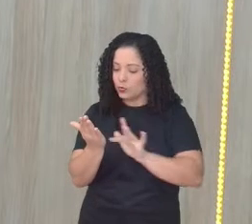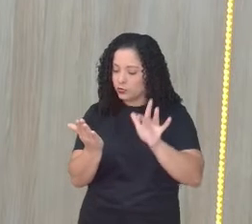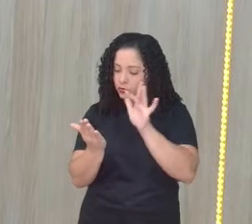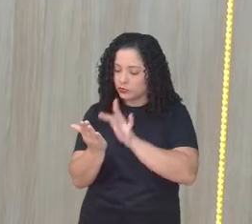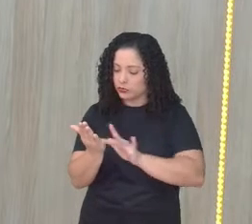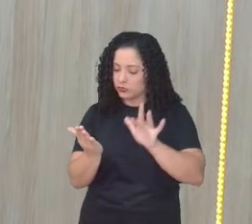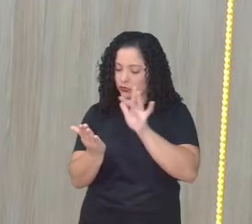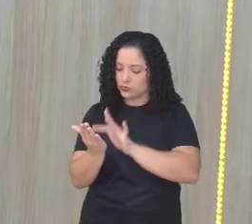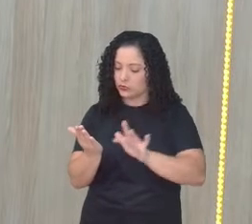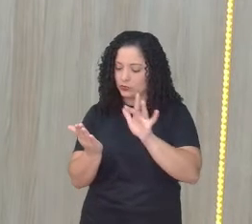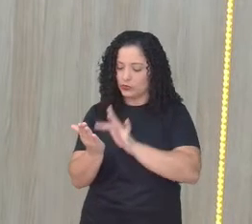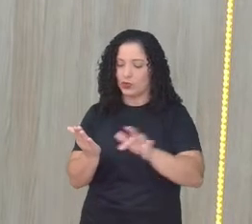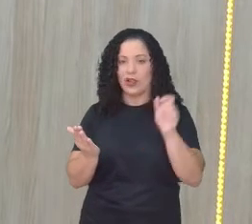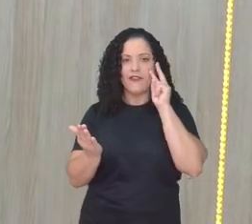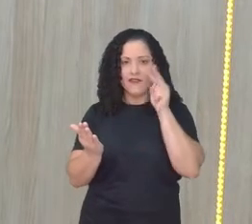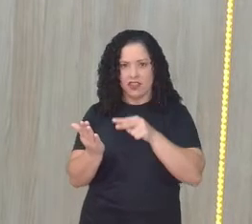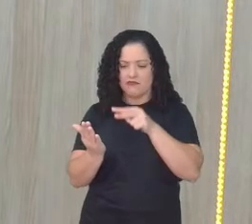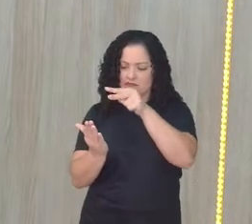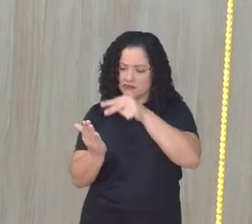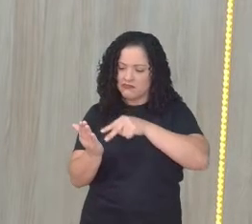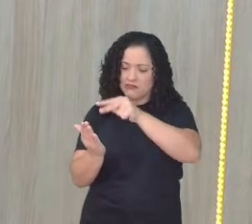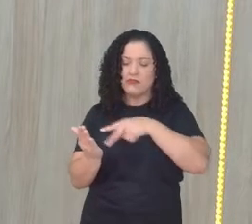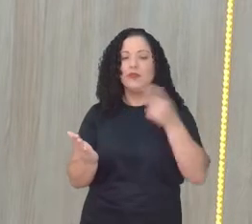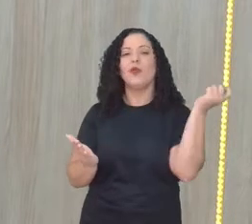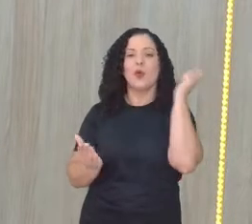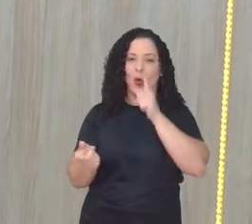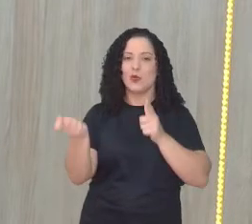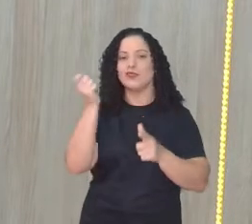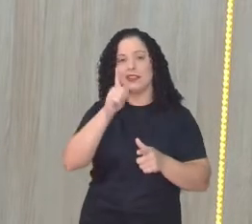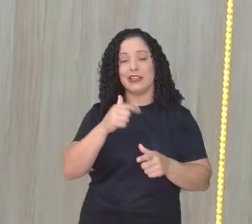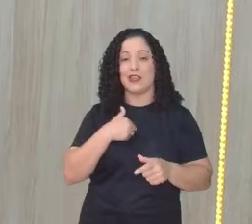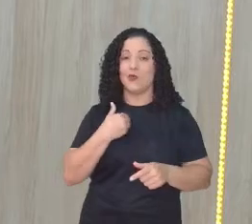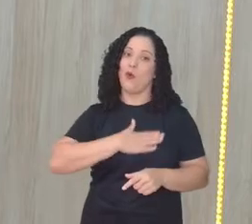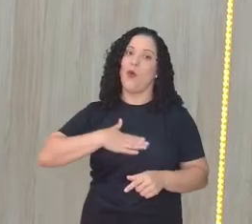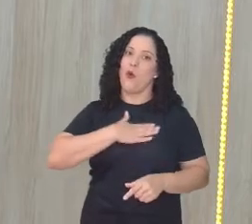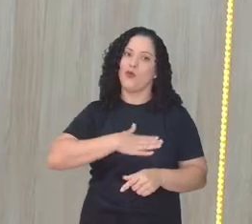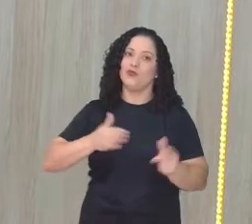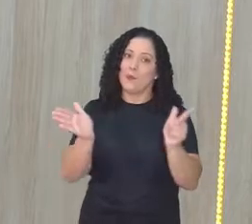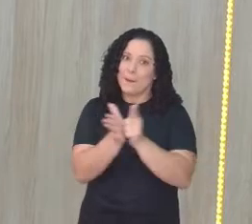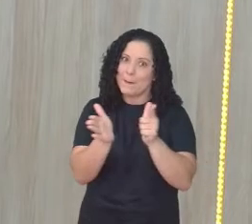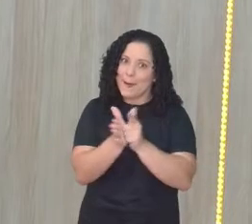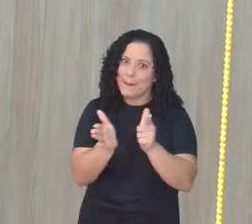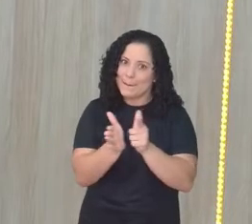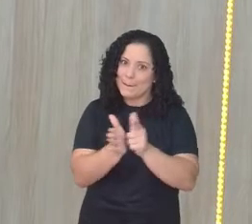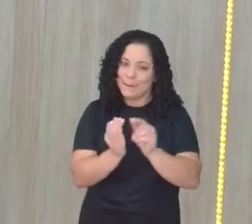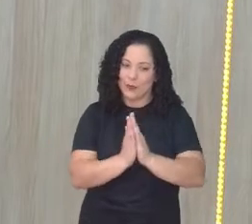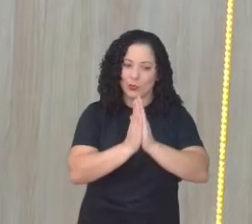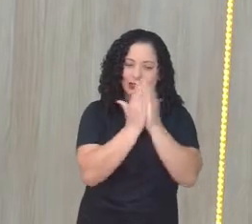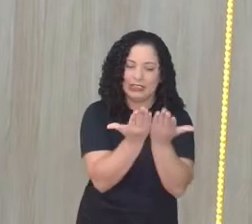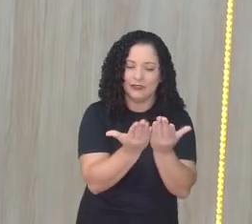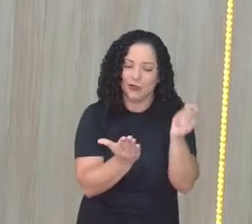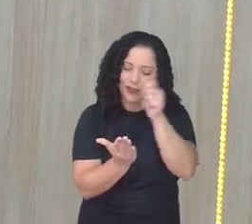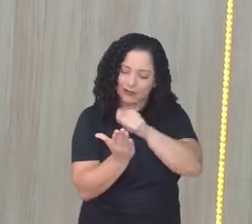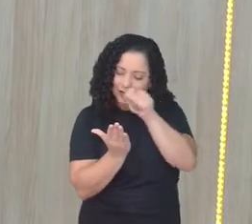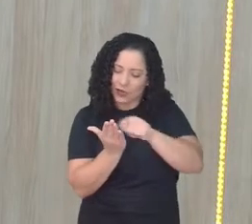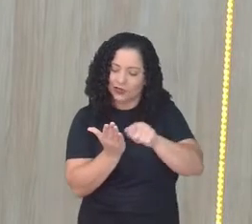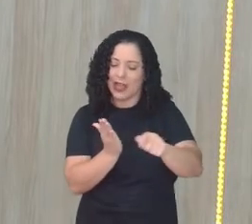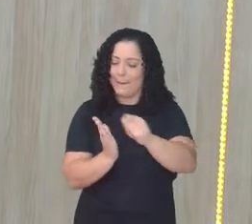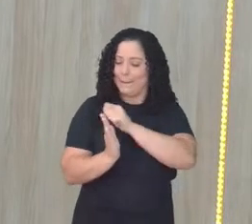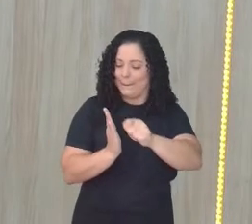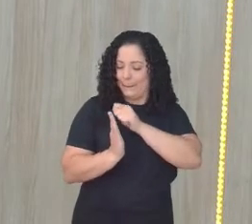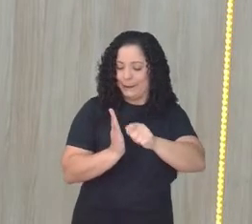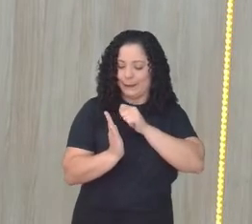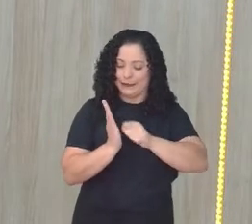certo? E assim, eu particularmente eu gosto muito do livro, porque eu gosto de rabiscar, anotar, certo? Então